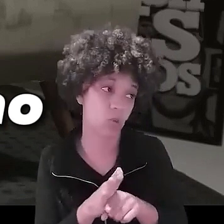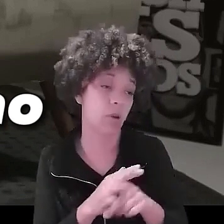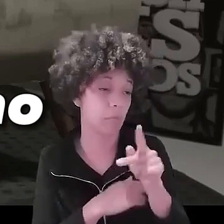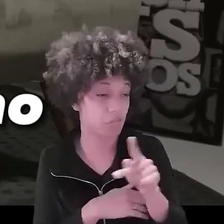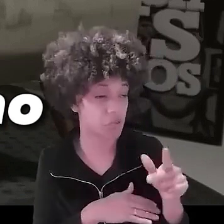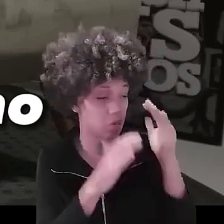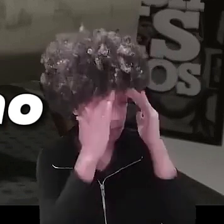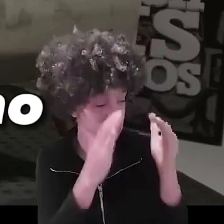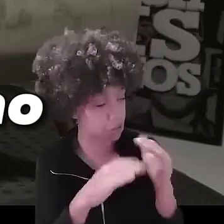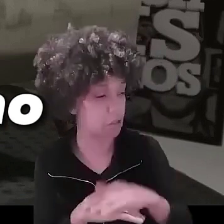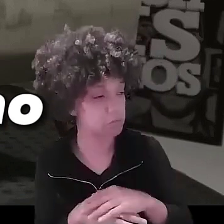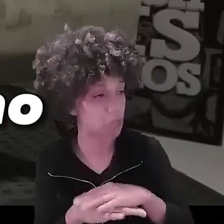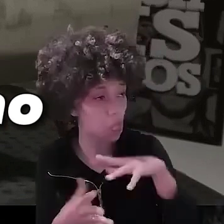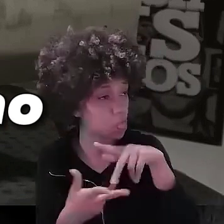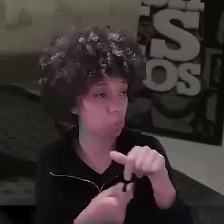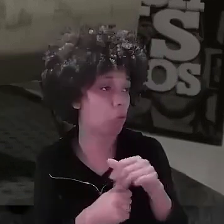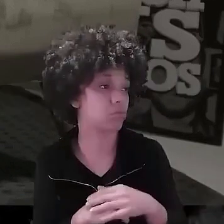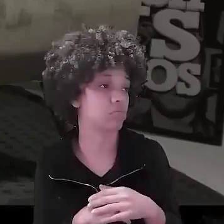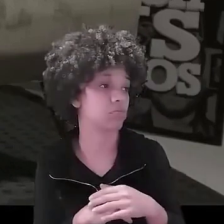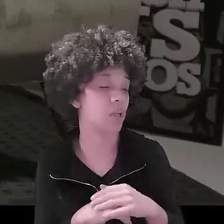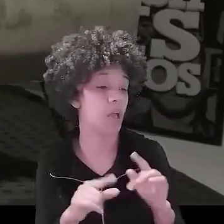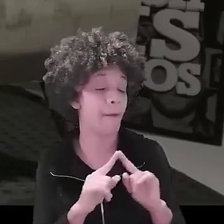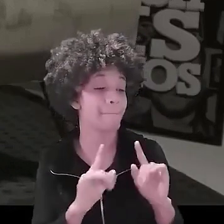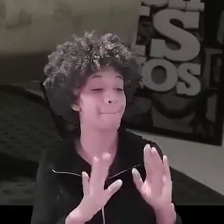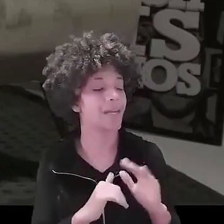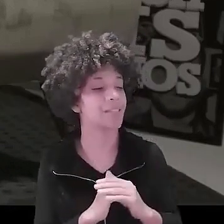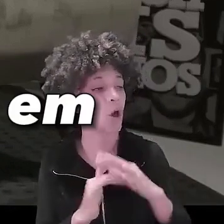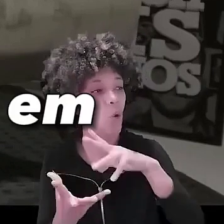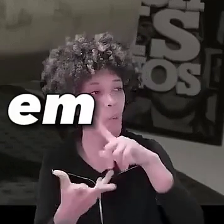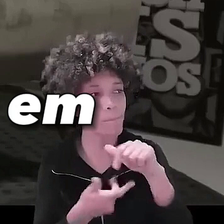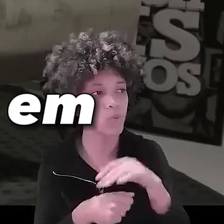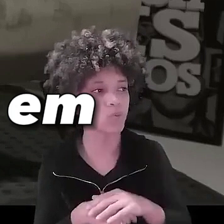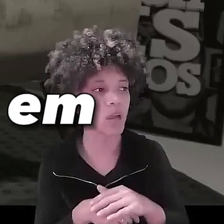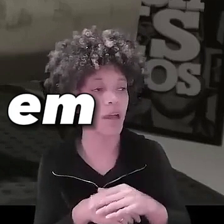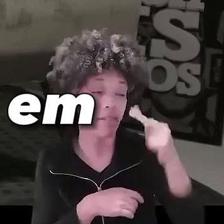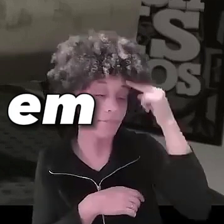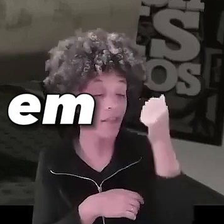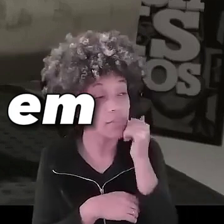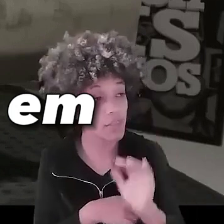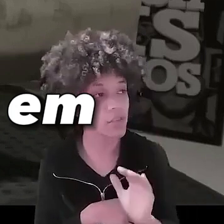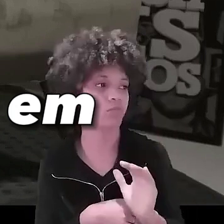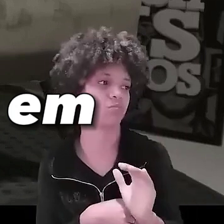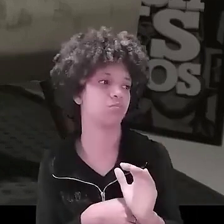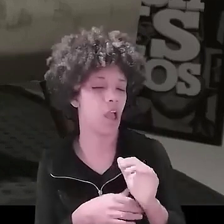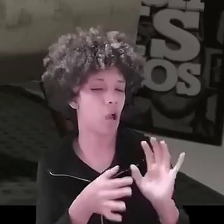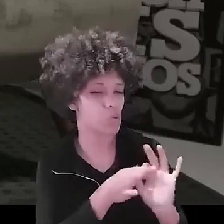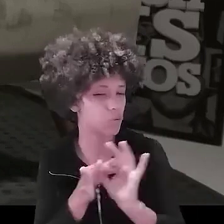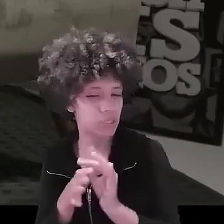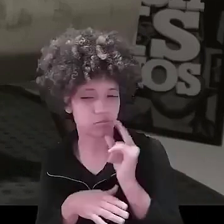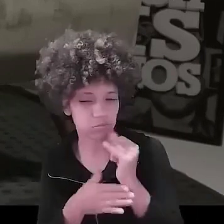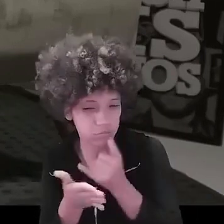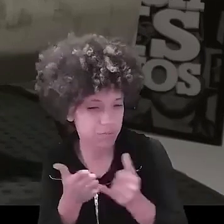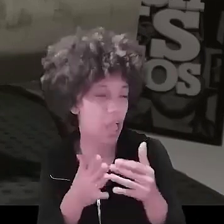isso, ele é um professor respeitado no mundo e tal. Então, assim, é muito. O mundo da neurociência em relacionada à droga é